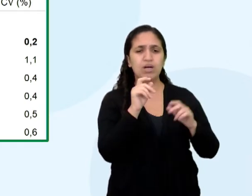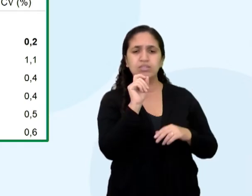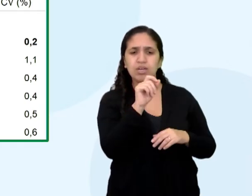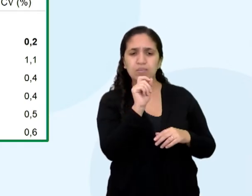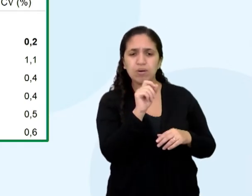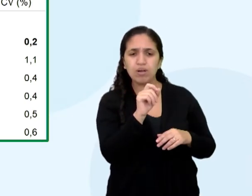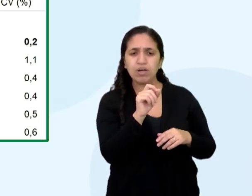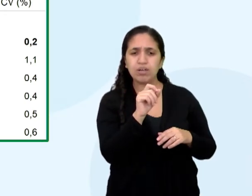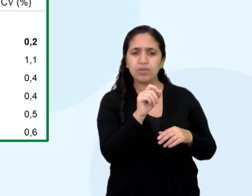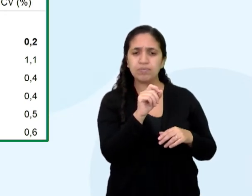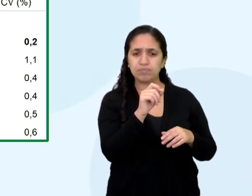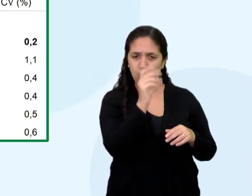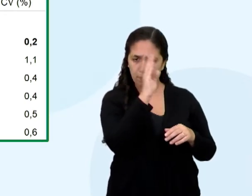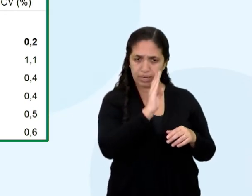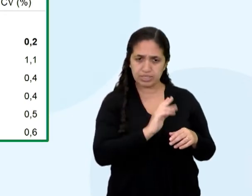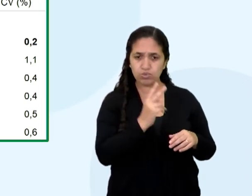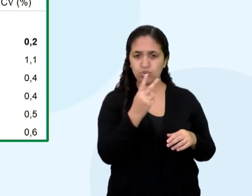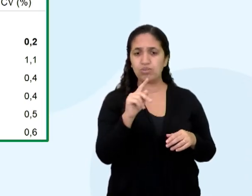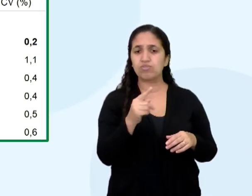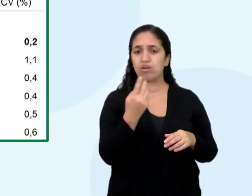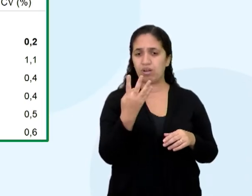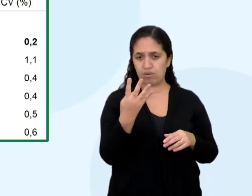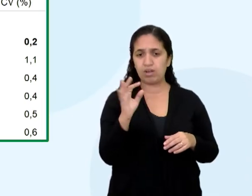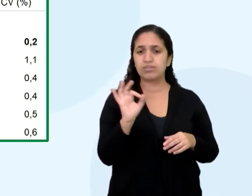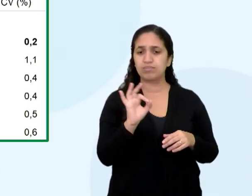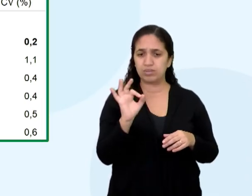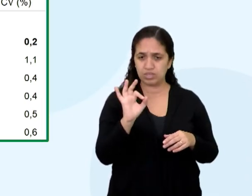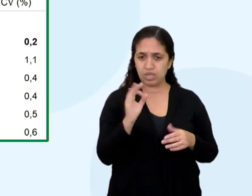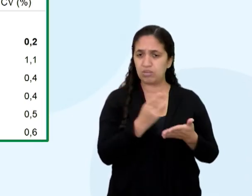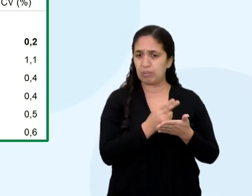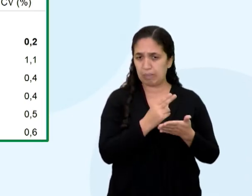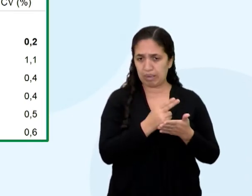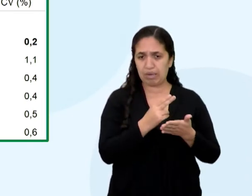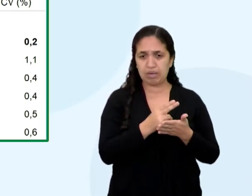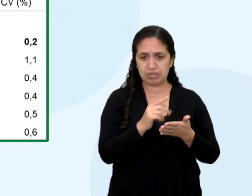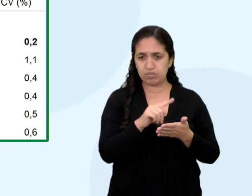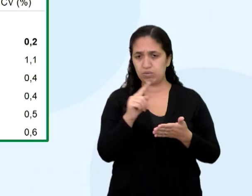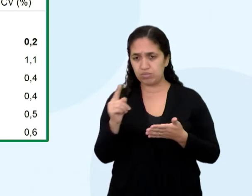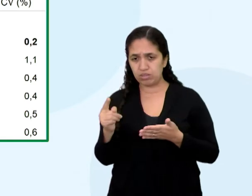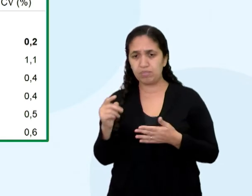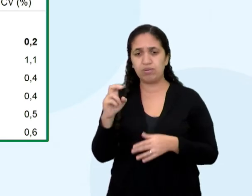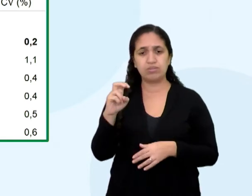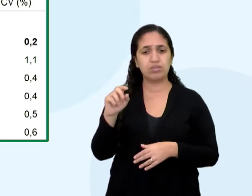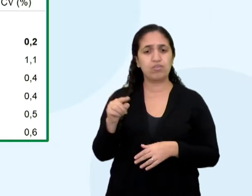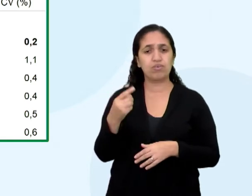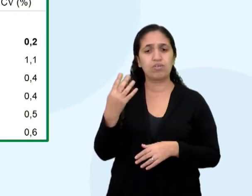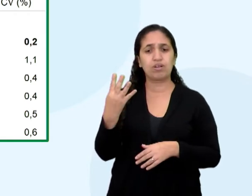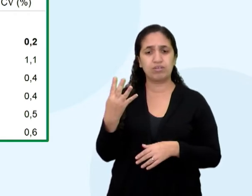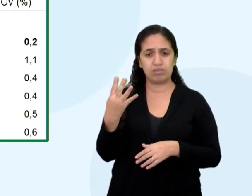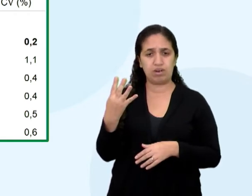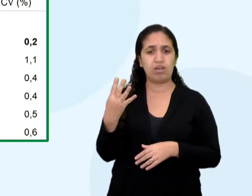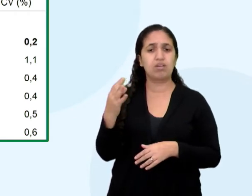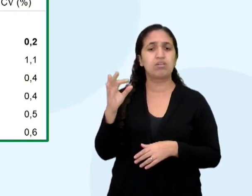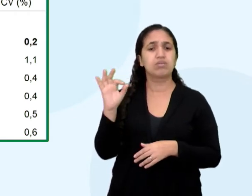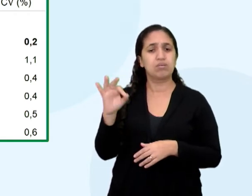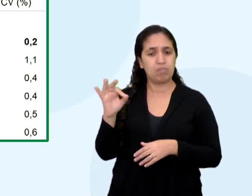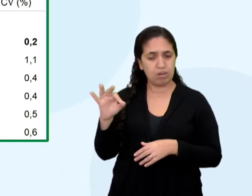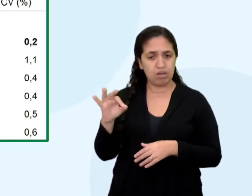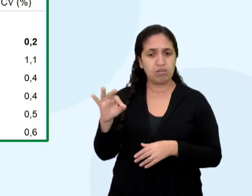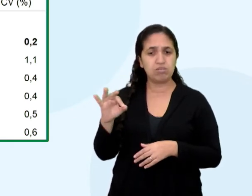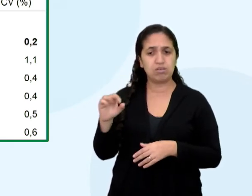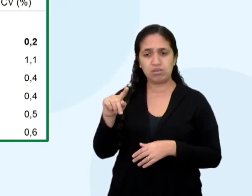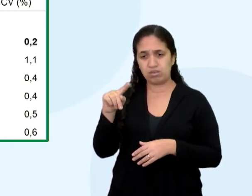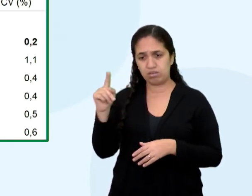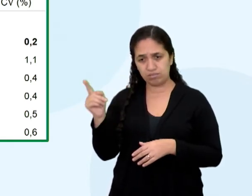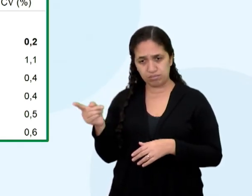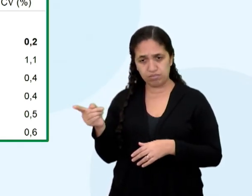percentual continua o mesmo, ok? Veja que aqui a gente já tem o percentual das aulas presenciais parcialmente e as